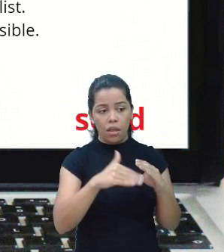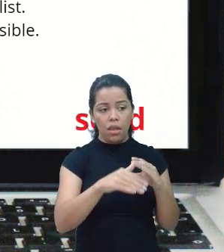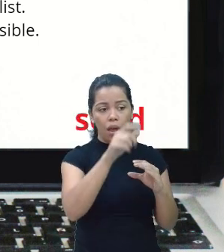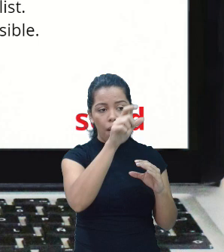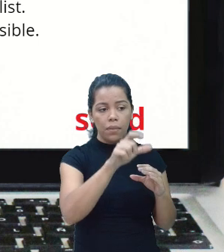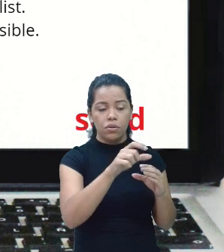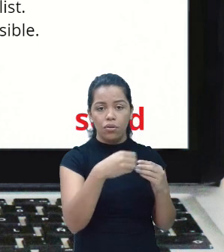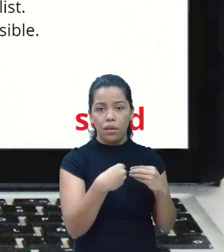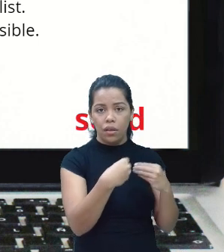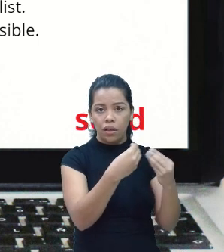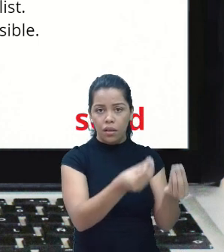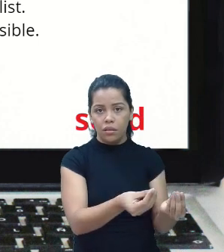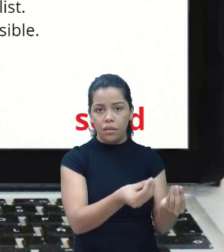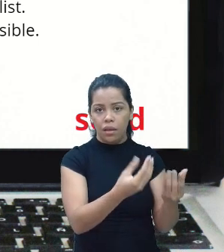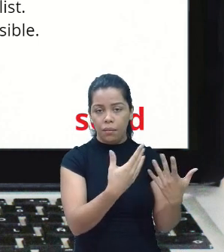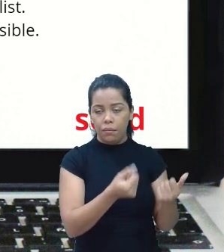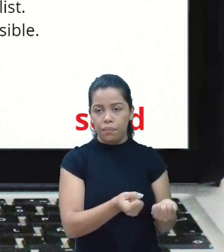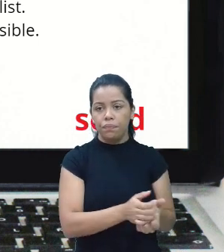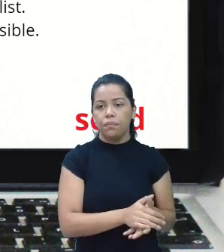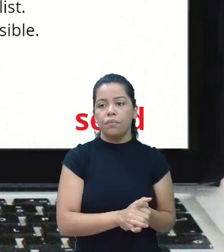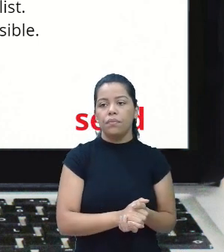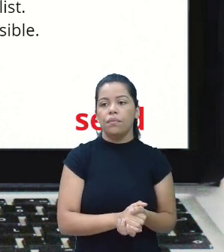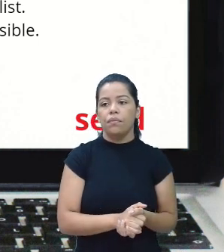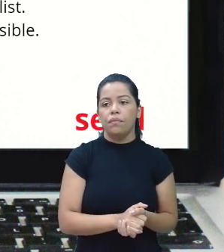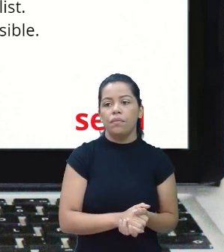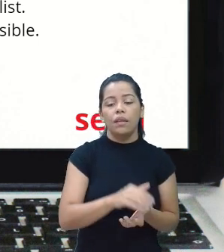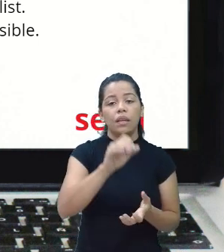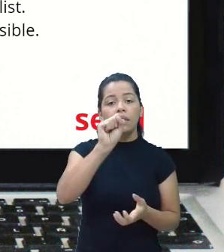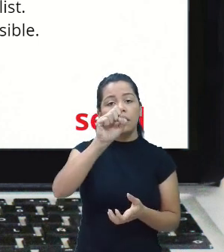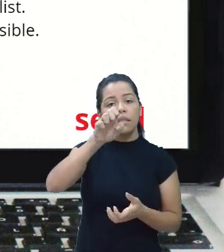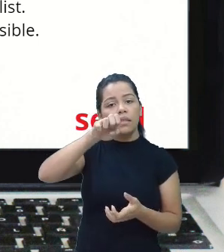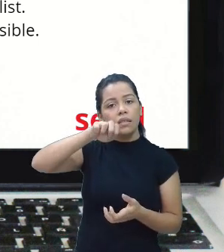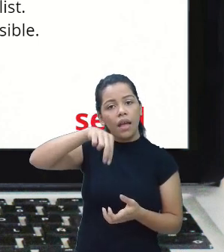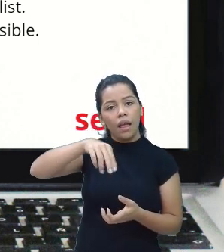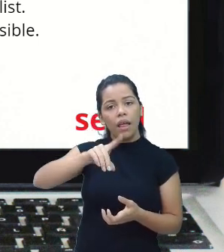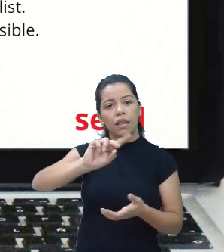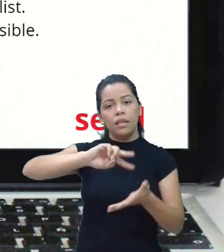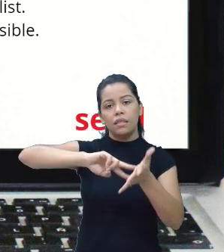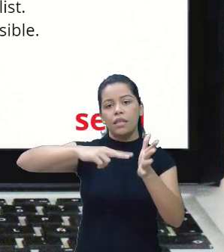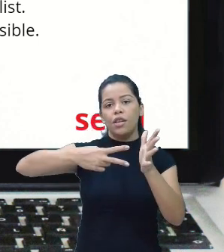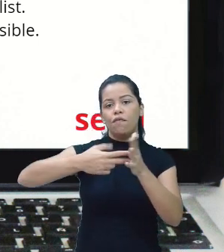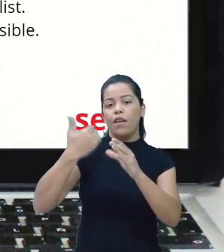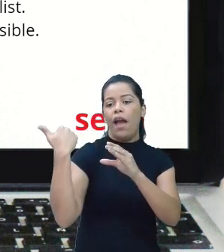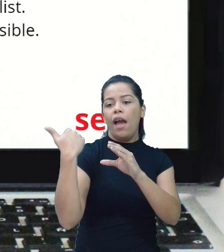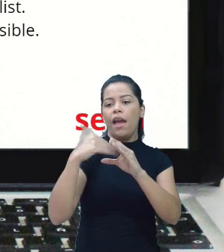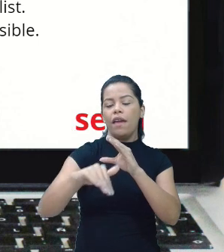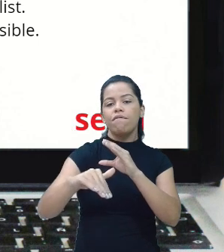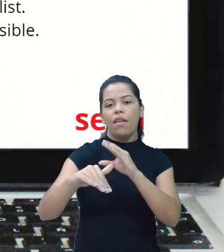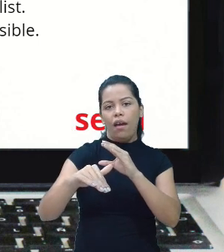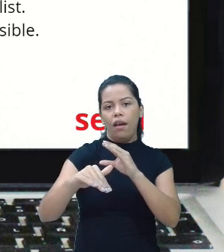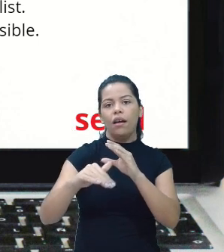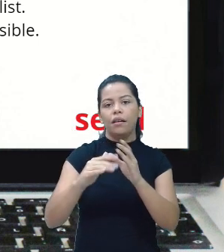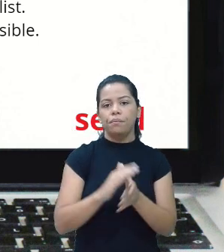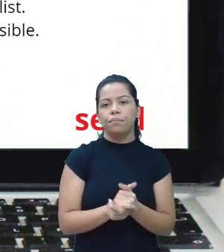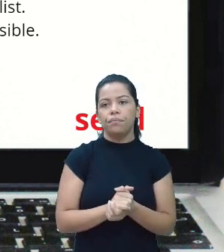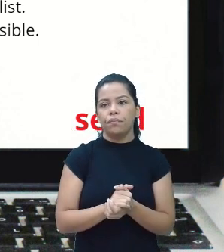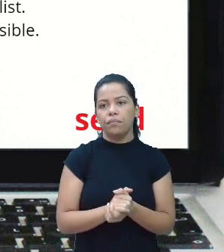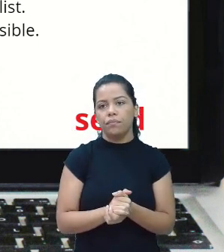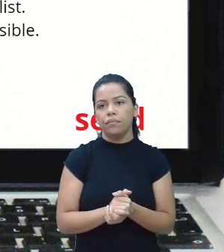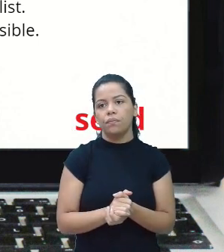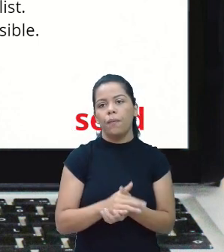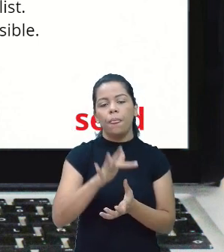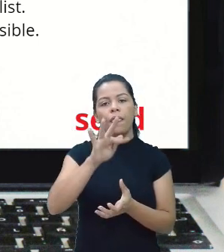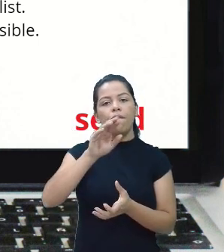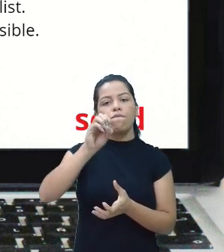subject. E o send, que é o enviar, certo? Ou seja, from é o de